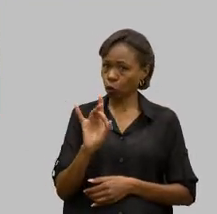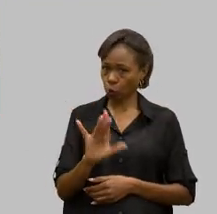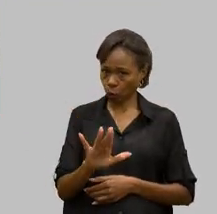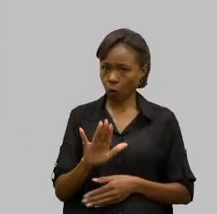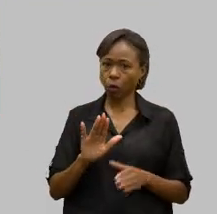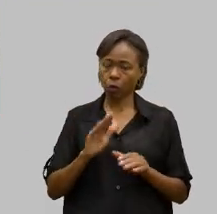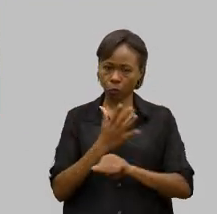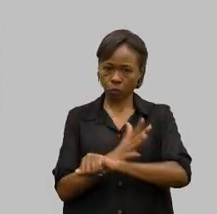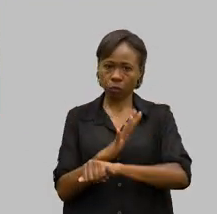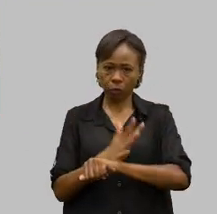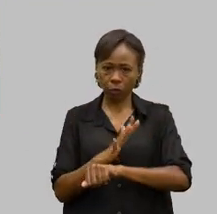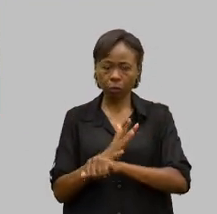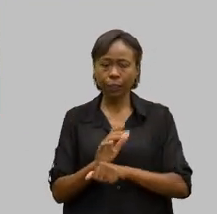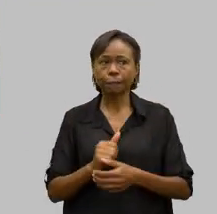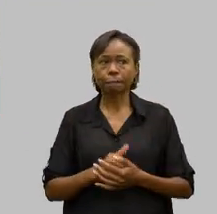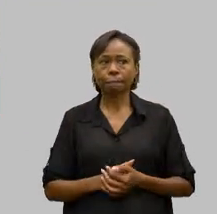são